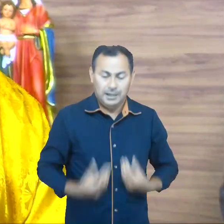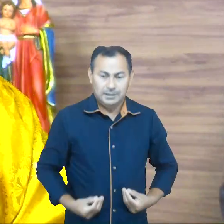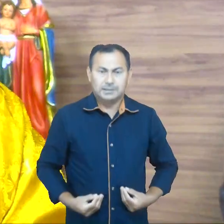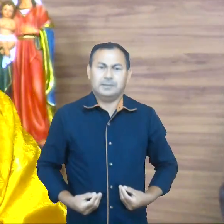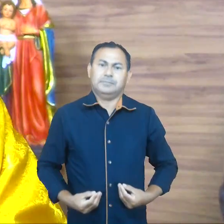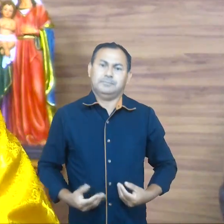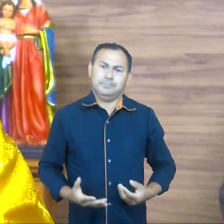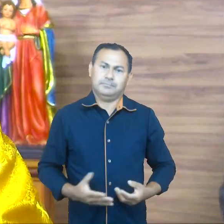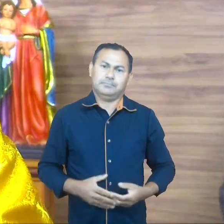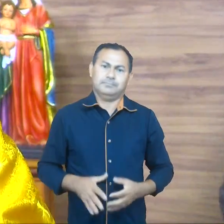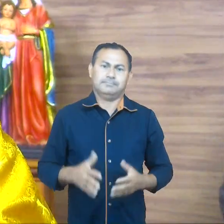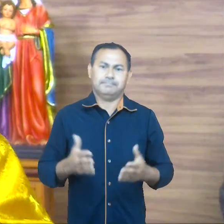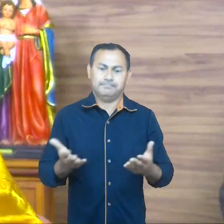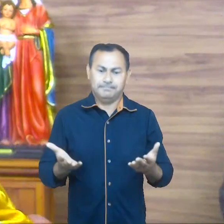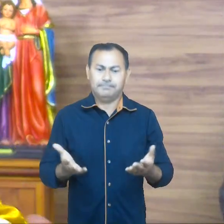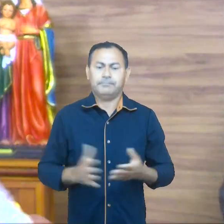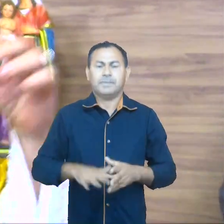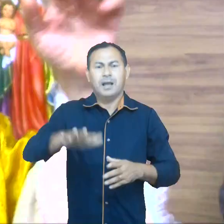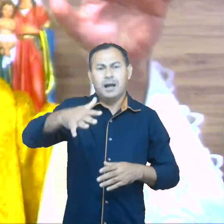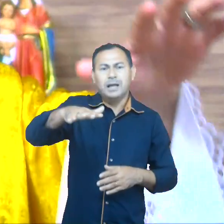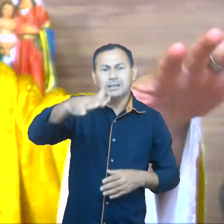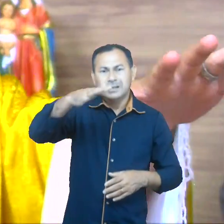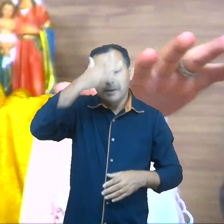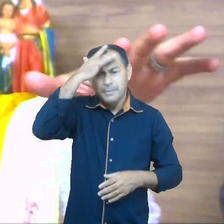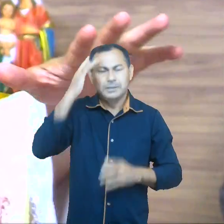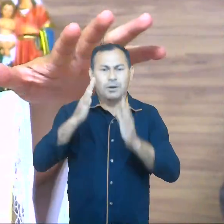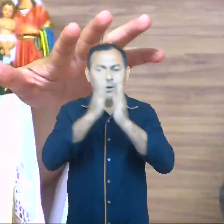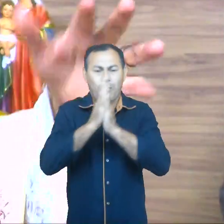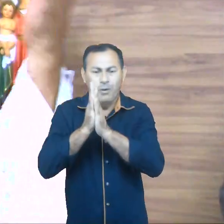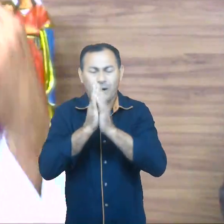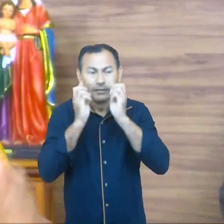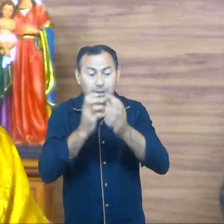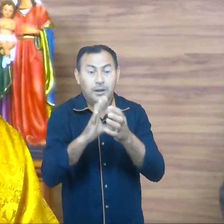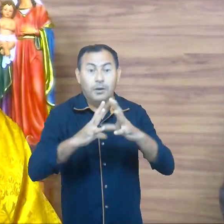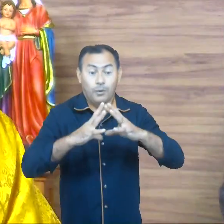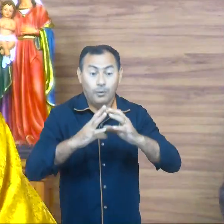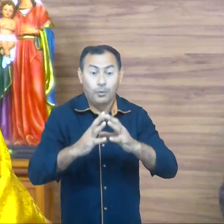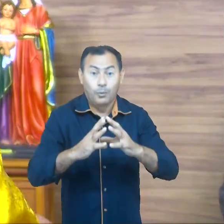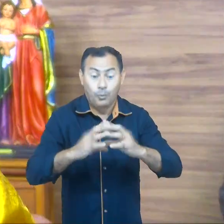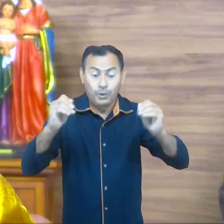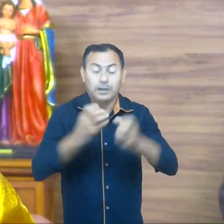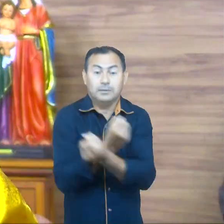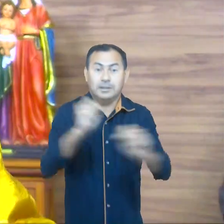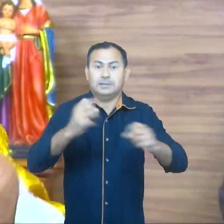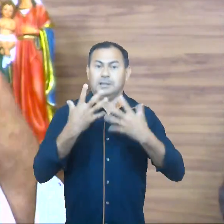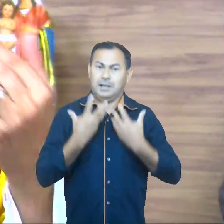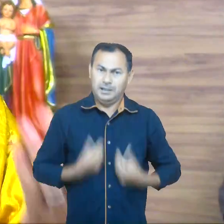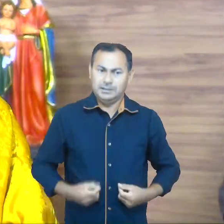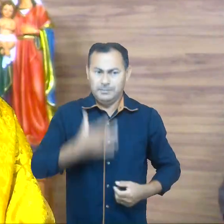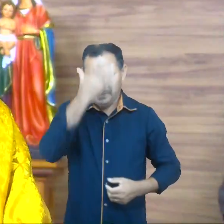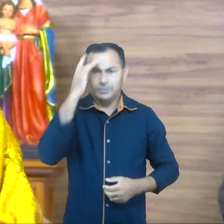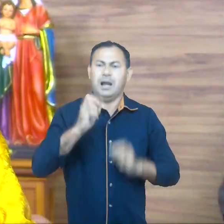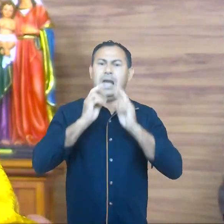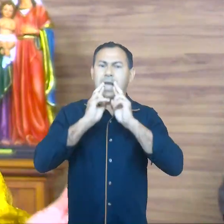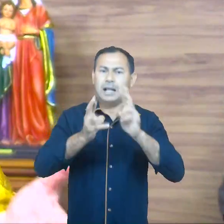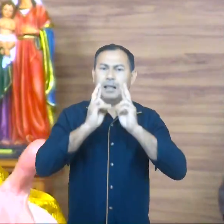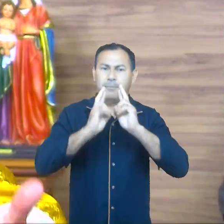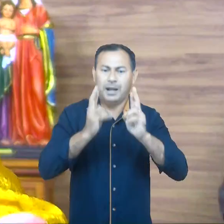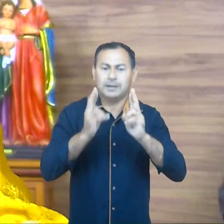disso. Às vezes a pessoa que ora por cura e libertação se cansa disso, das pessoas